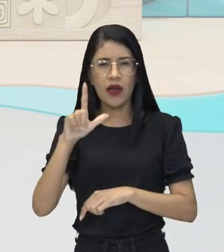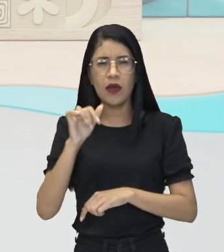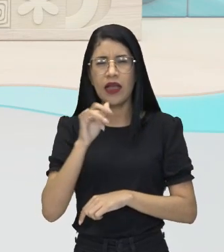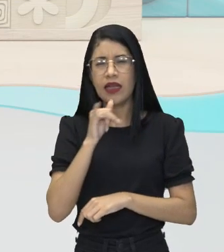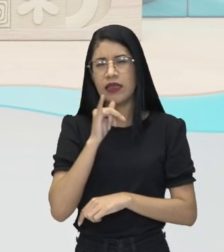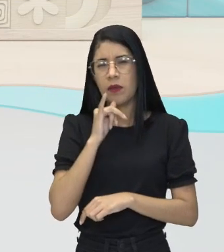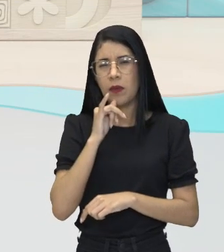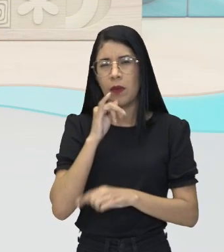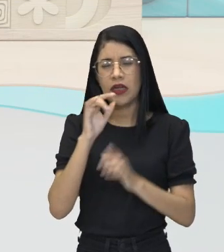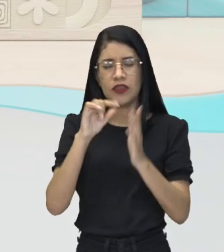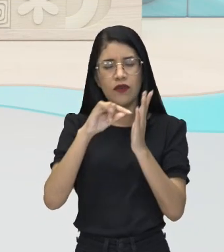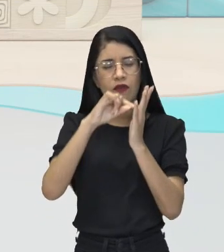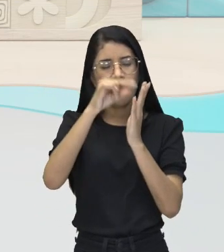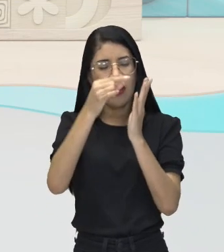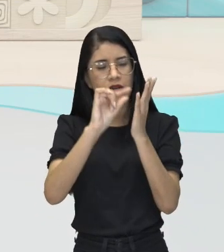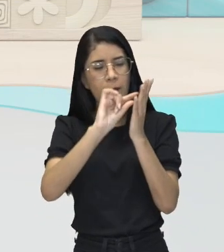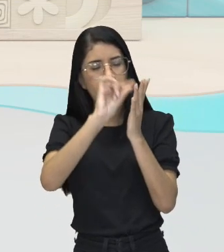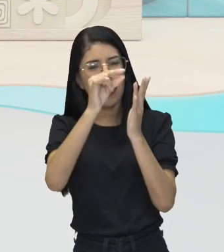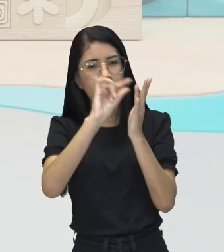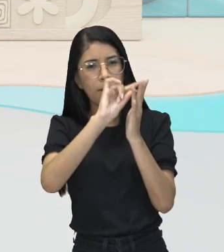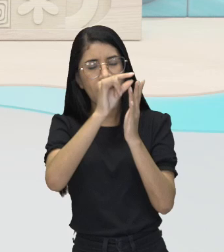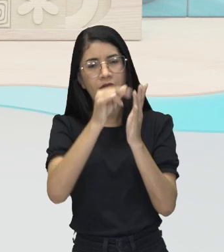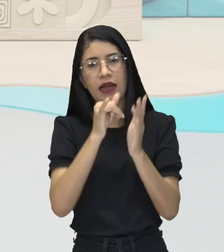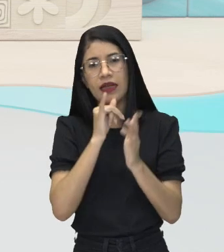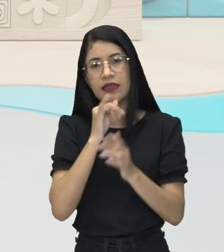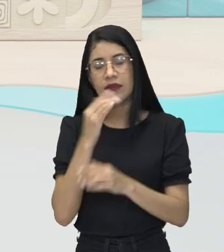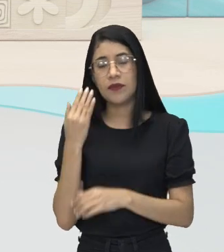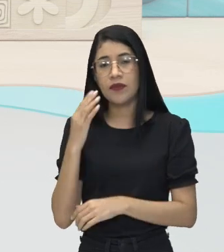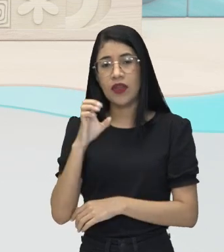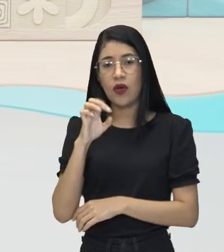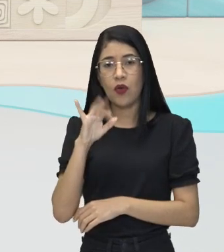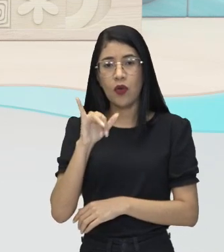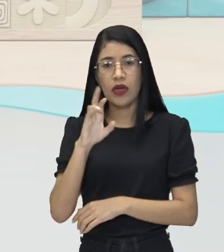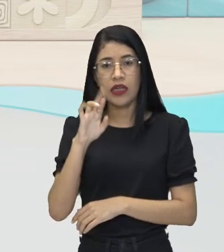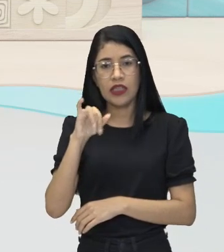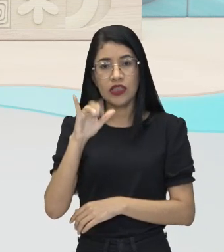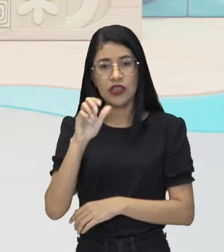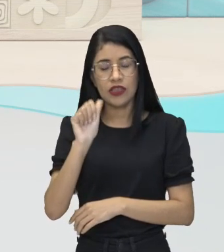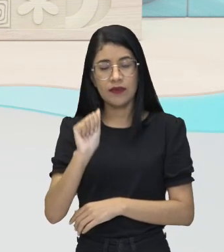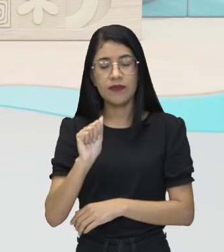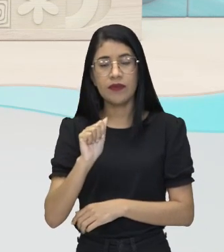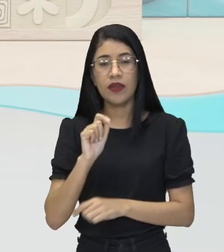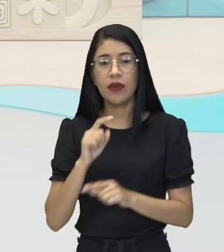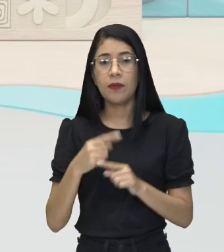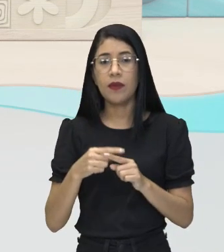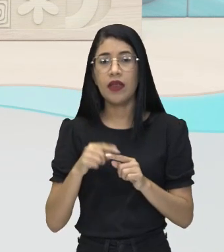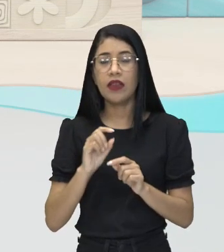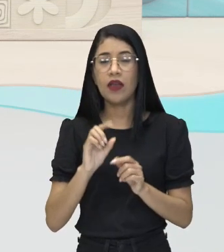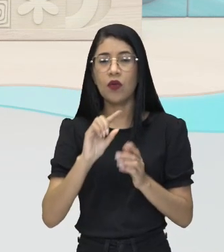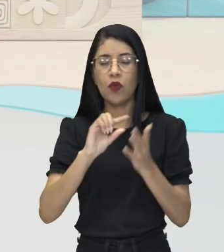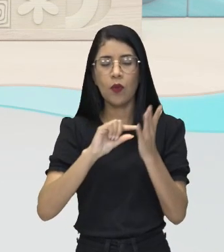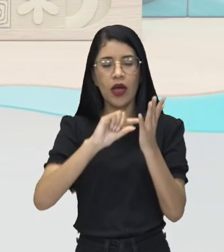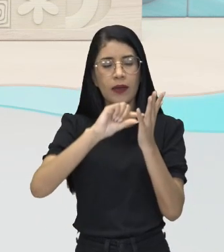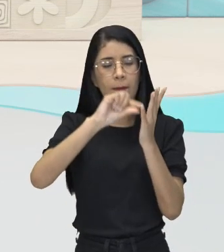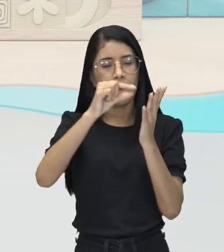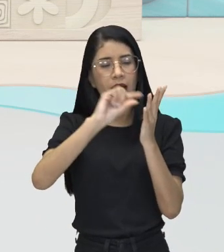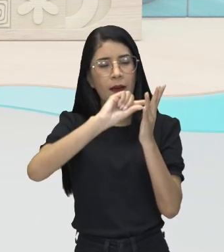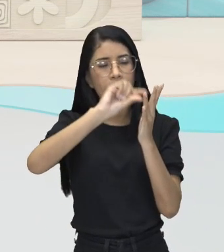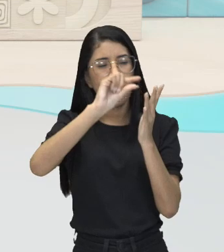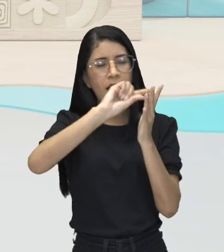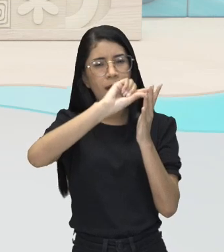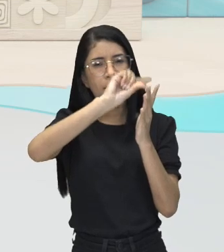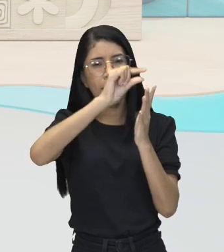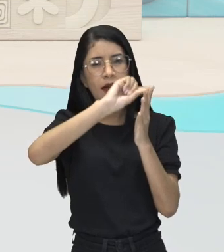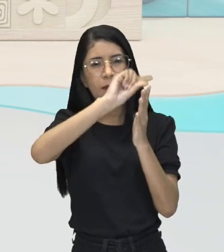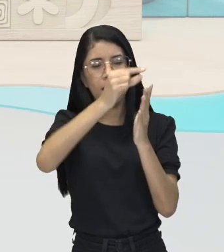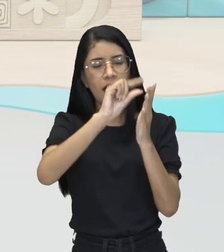Essa aqui é um exemplo de uma coluna coríntia, porque ela tem justamente chamada de folhas de acantos, que são essas folhas